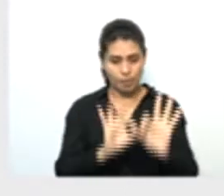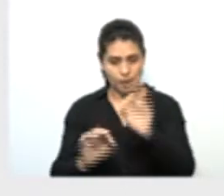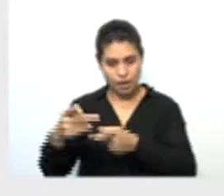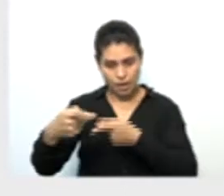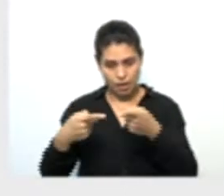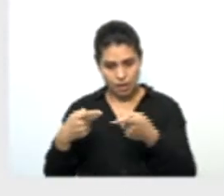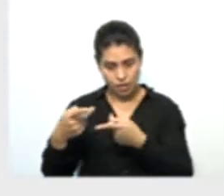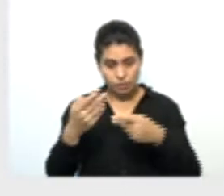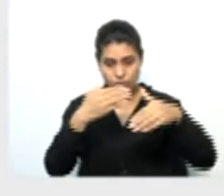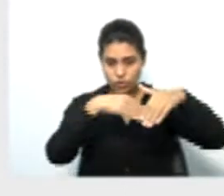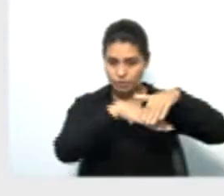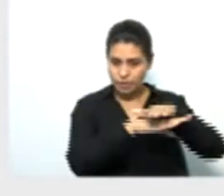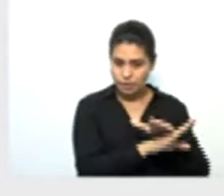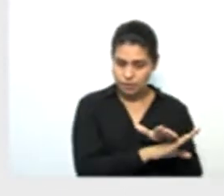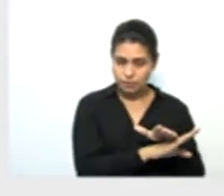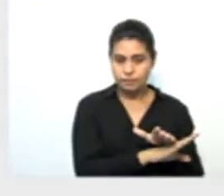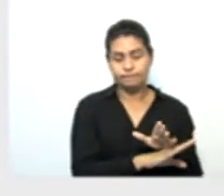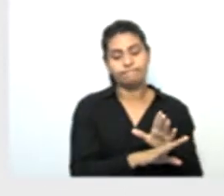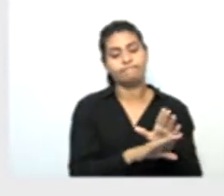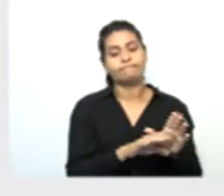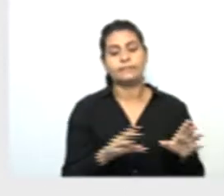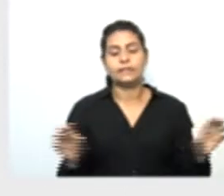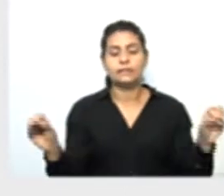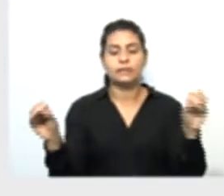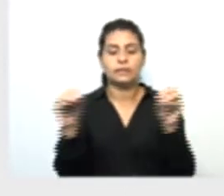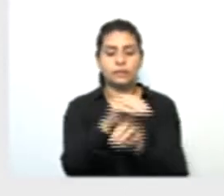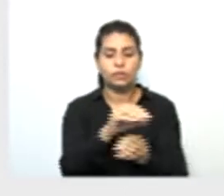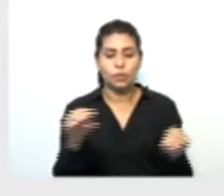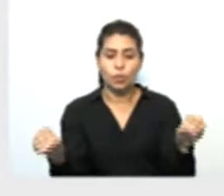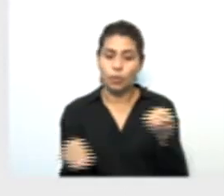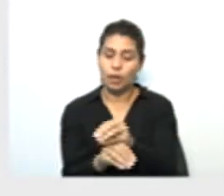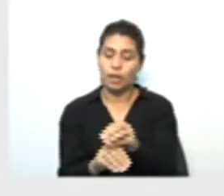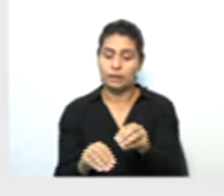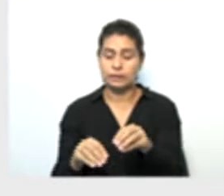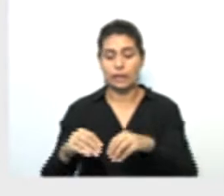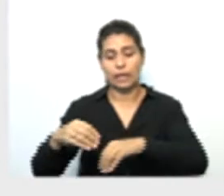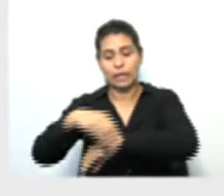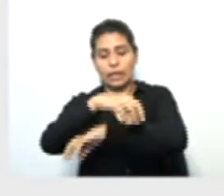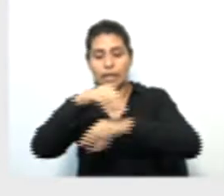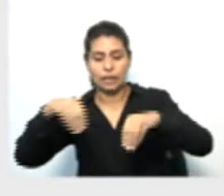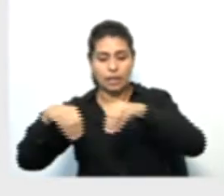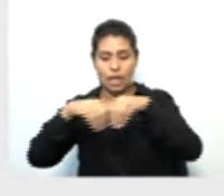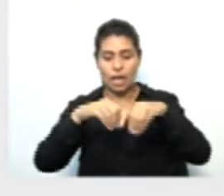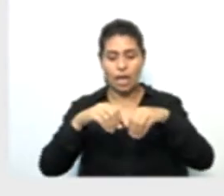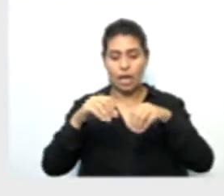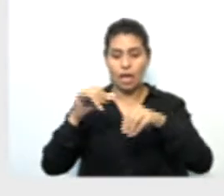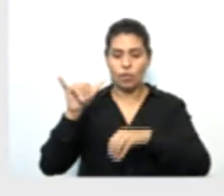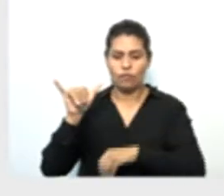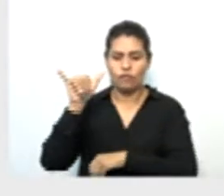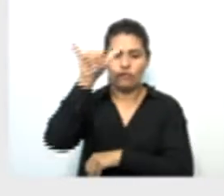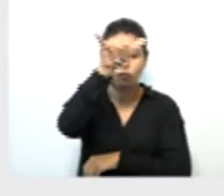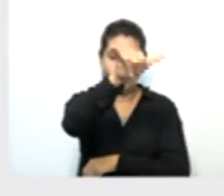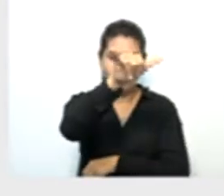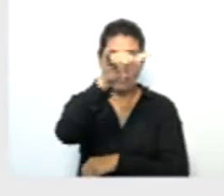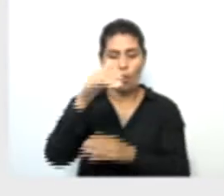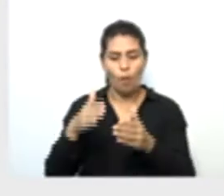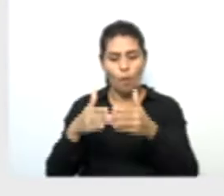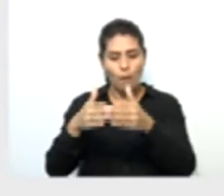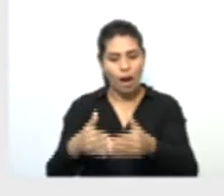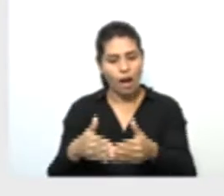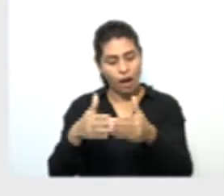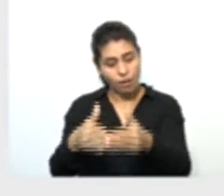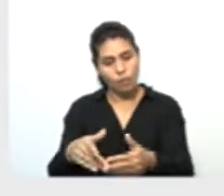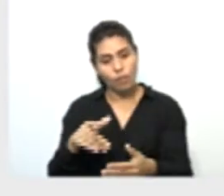da armazenagem, da circulação seja ela por terra, por ar, rio ou mar, ou seja,